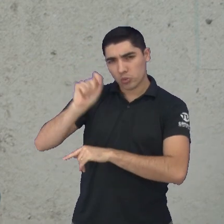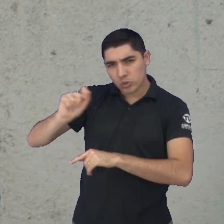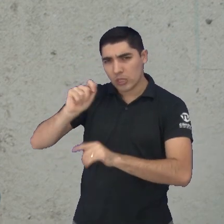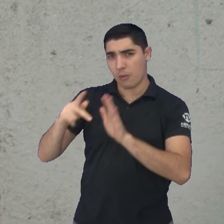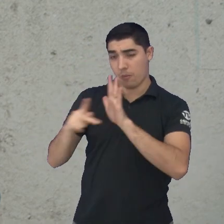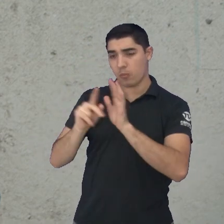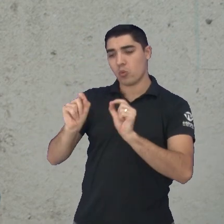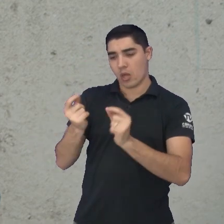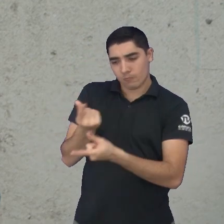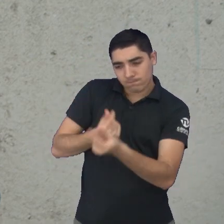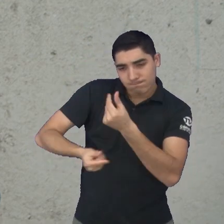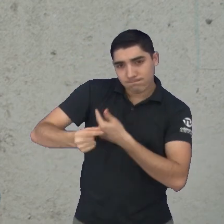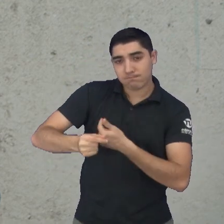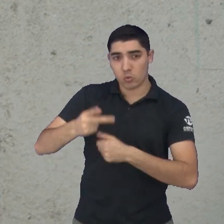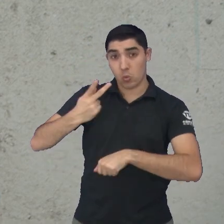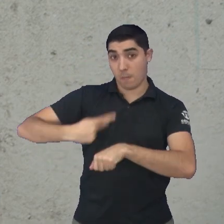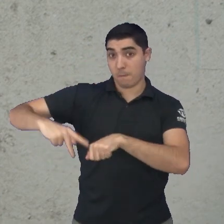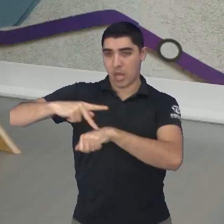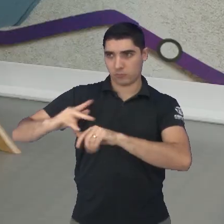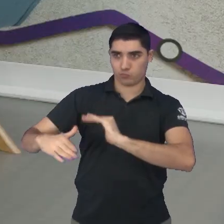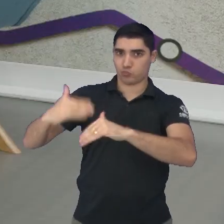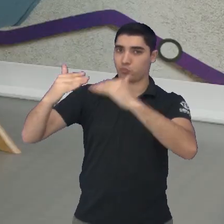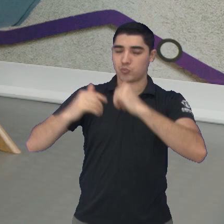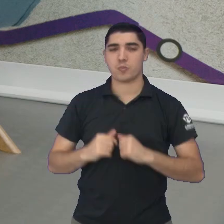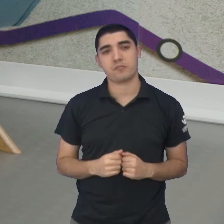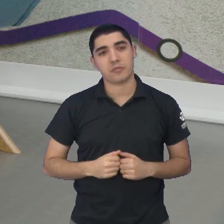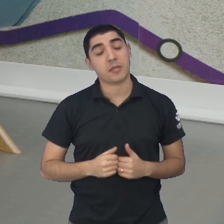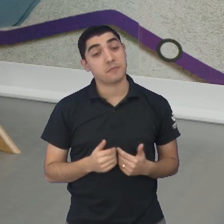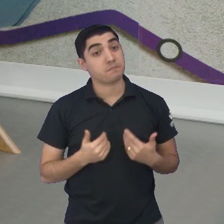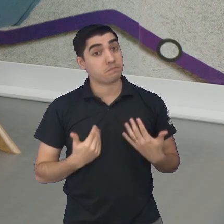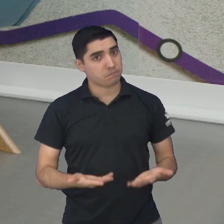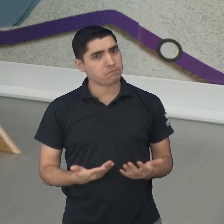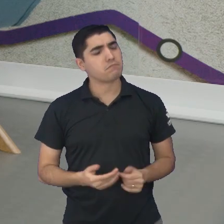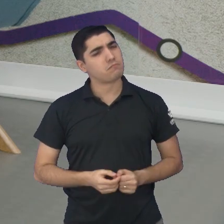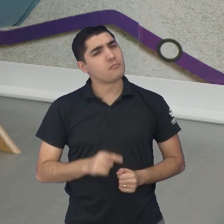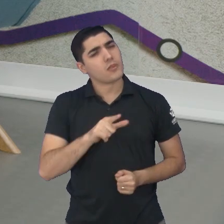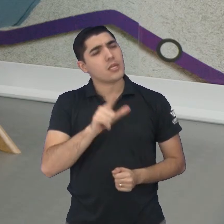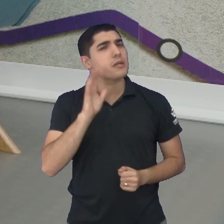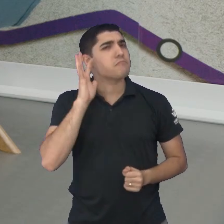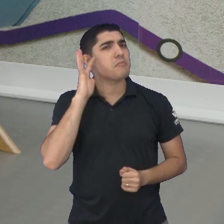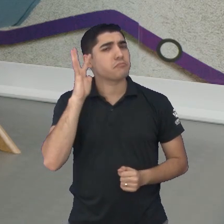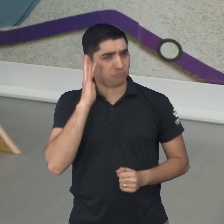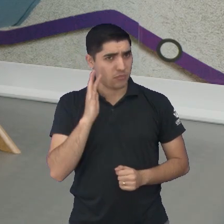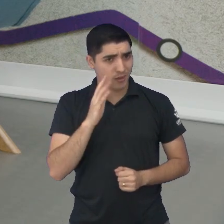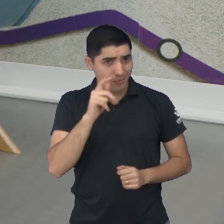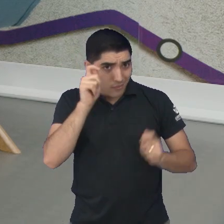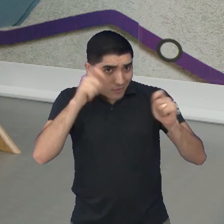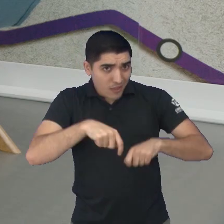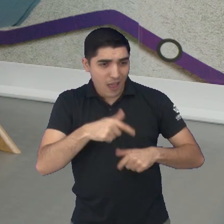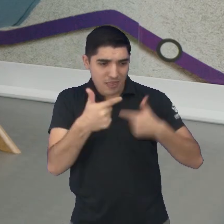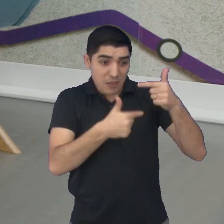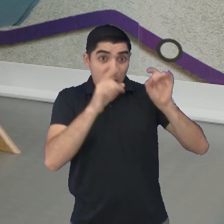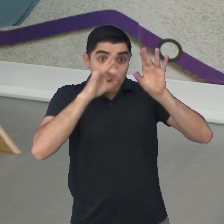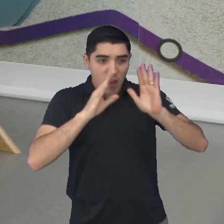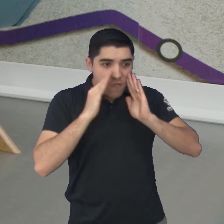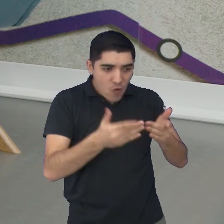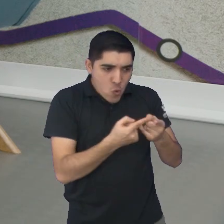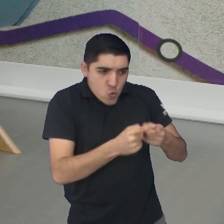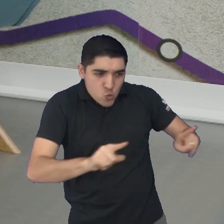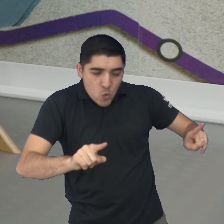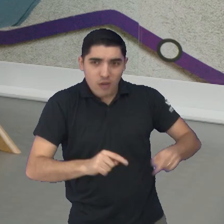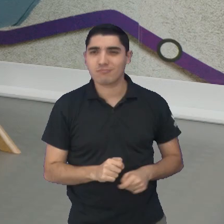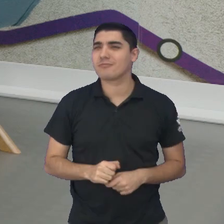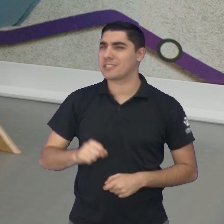Desenvolvimento Econômico. Márcio, dito isso, é possível sim viver de churrasco? Sim, Fernanda,